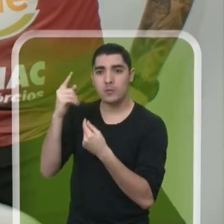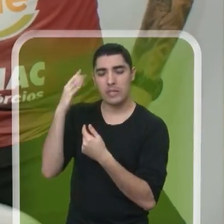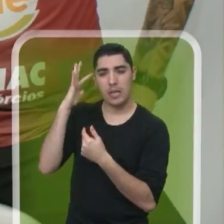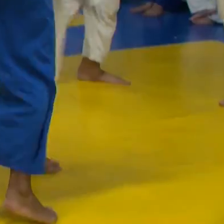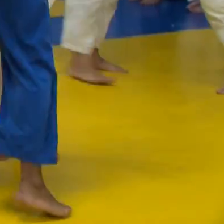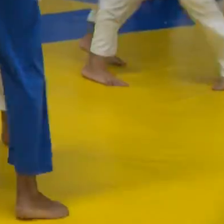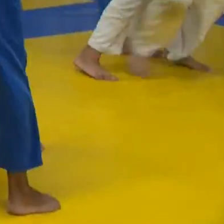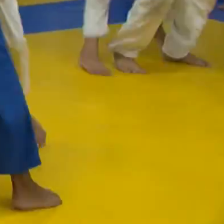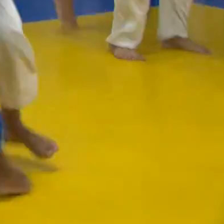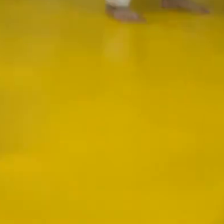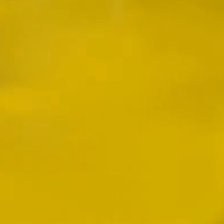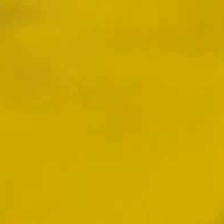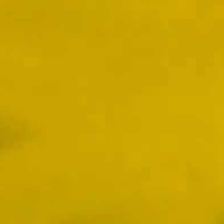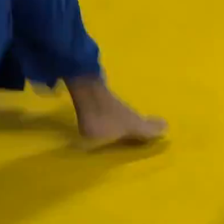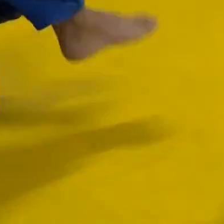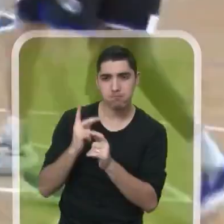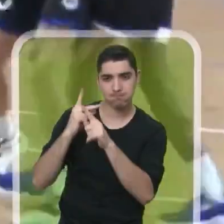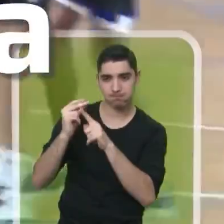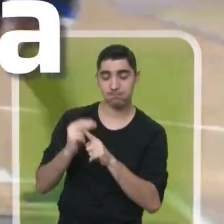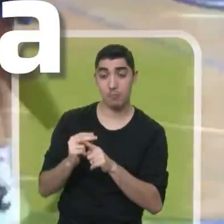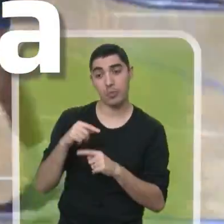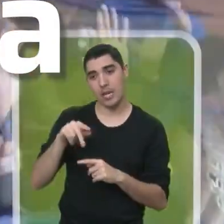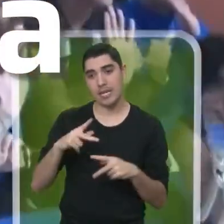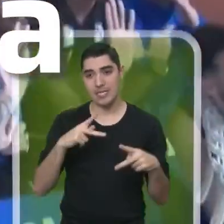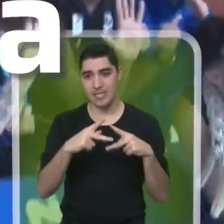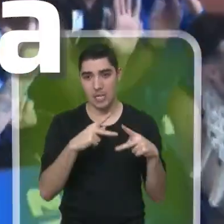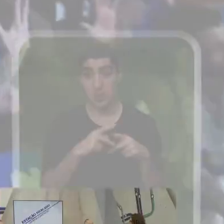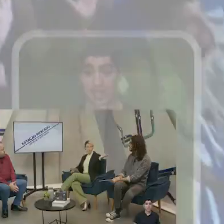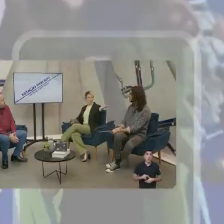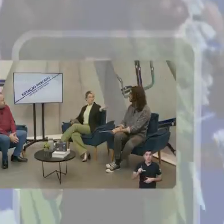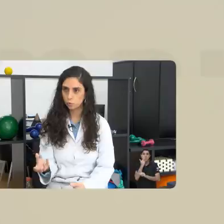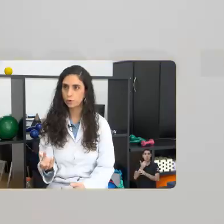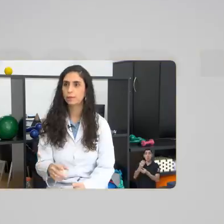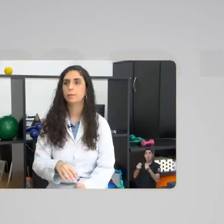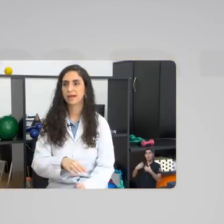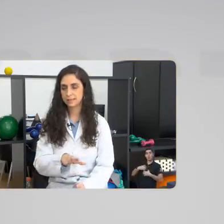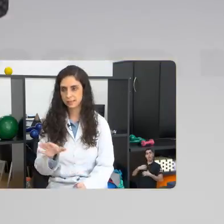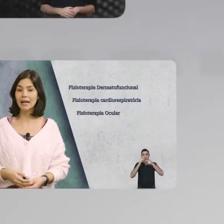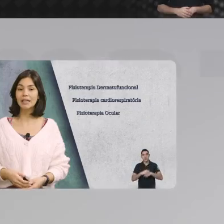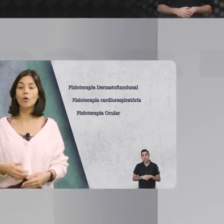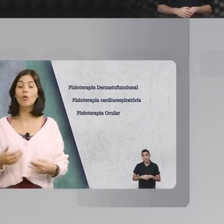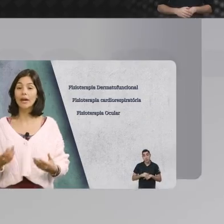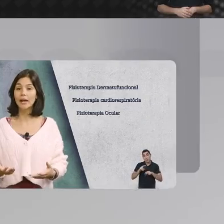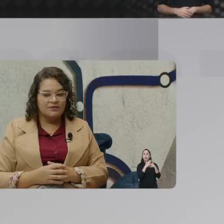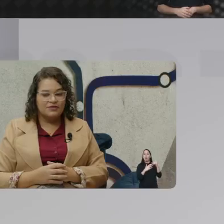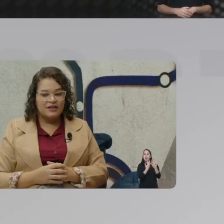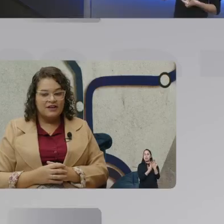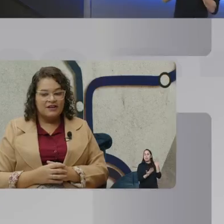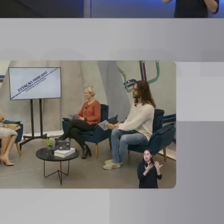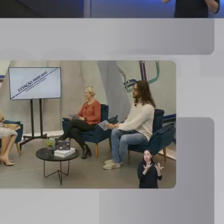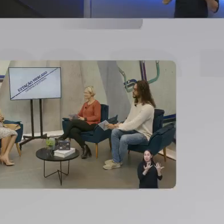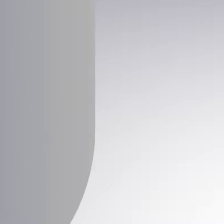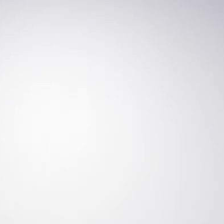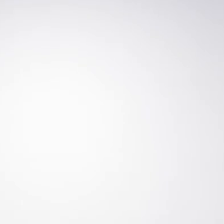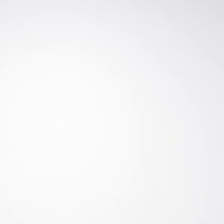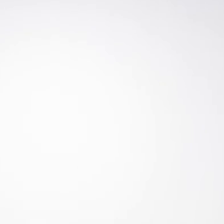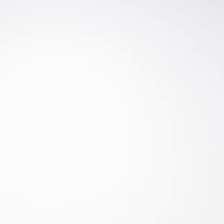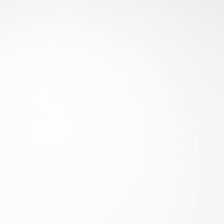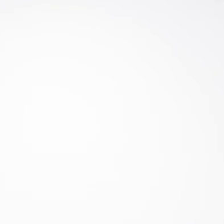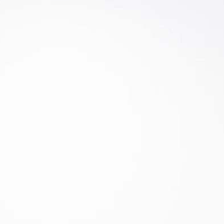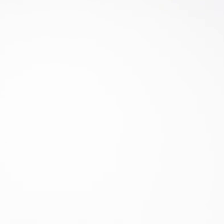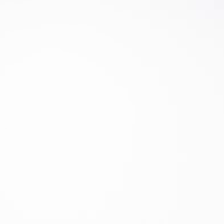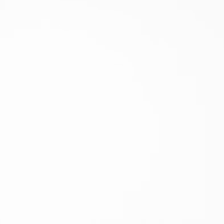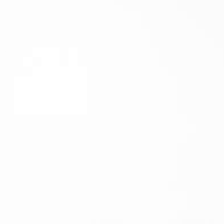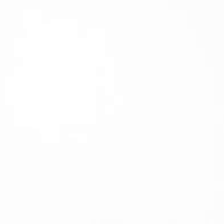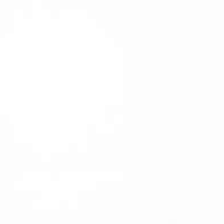e esportes. Ou seja, tudo o que importa para você. O que acontece em São José passa na TV Câmara. TV